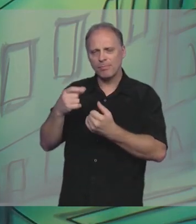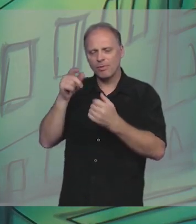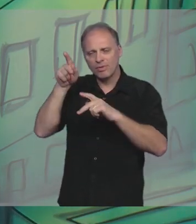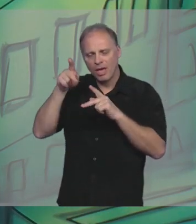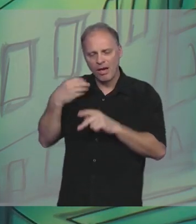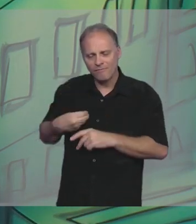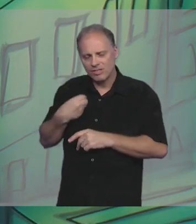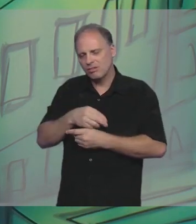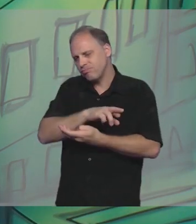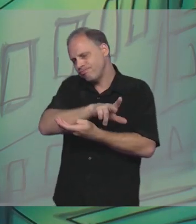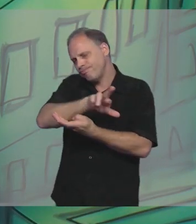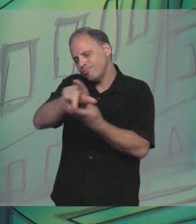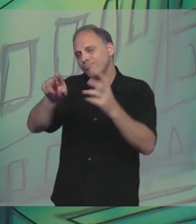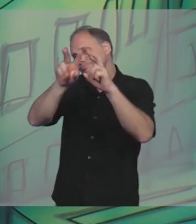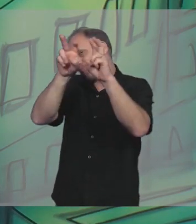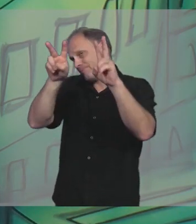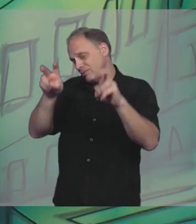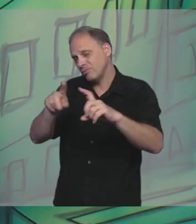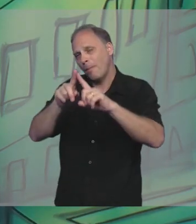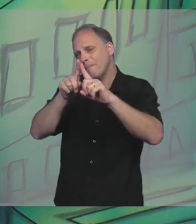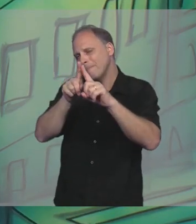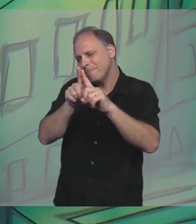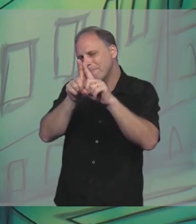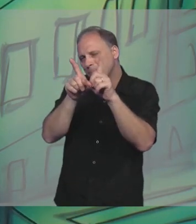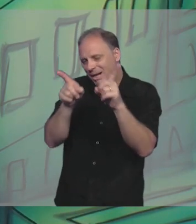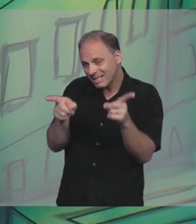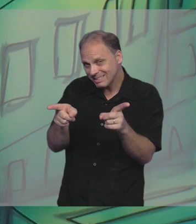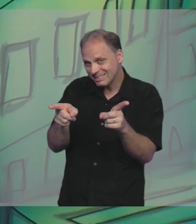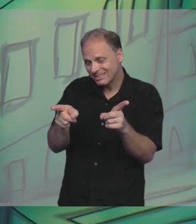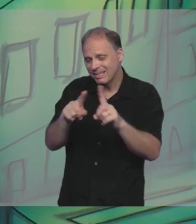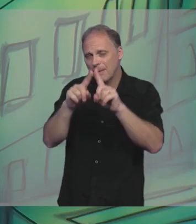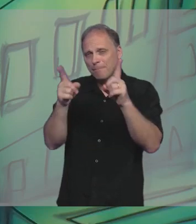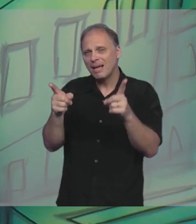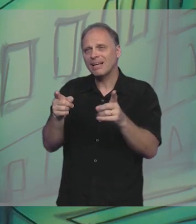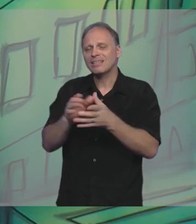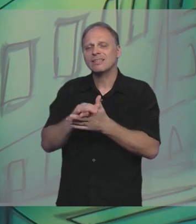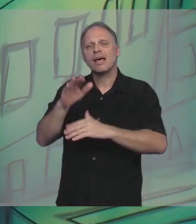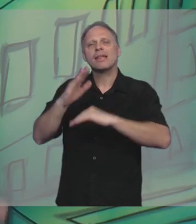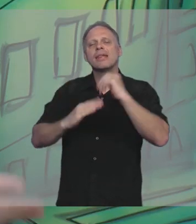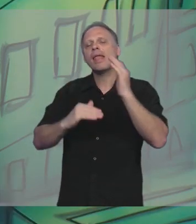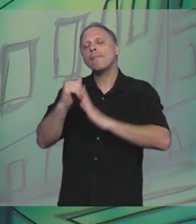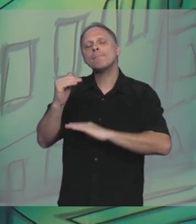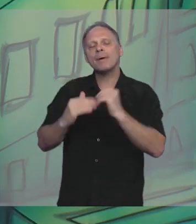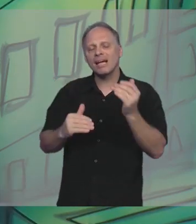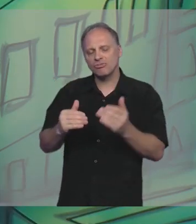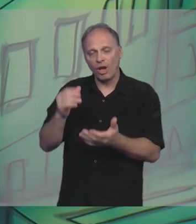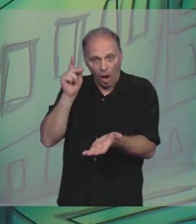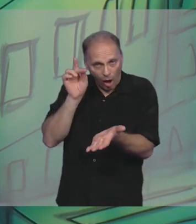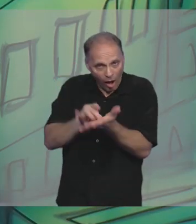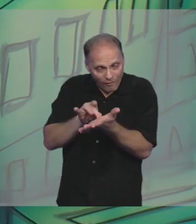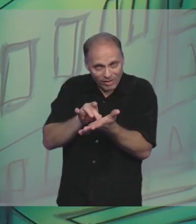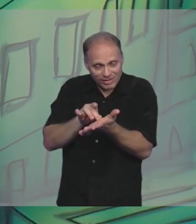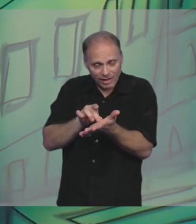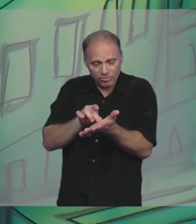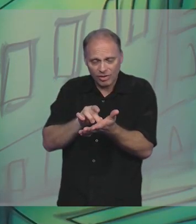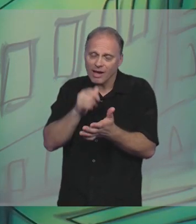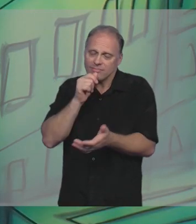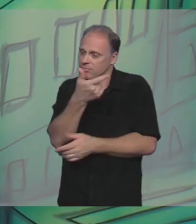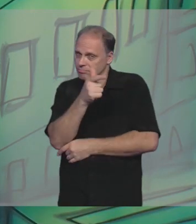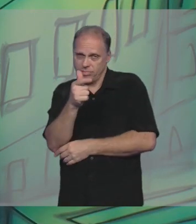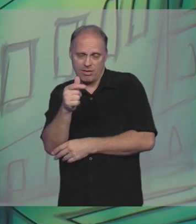perpassa em vários assuntos, né? Mas na prática, embora não tenhamos isso ainda,